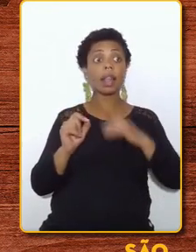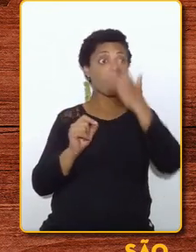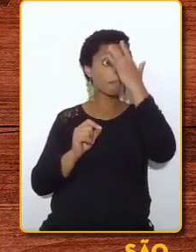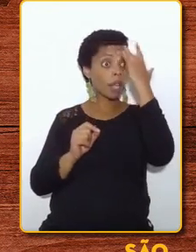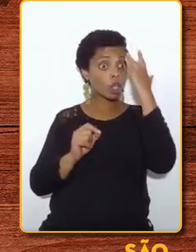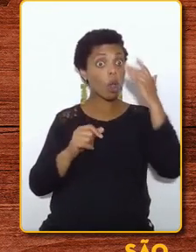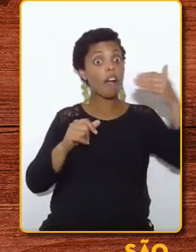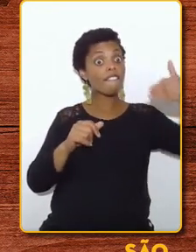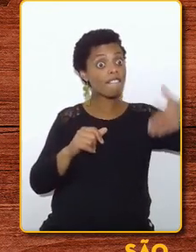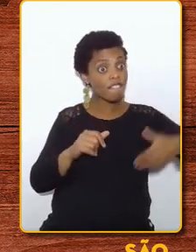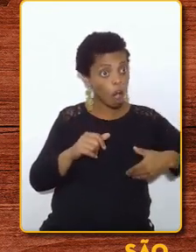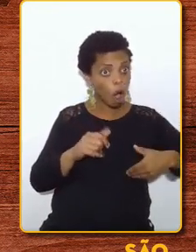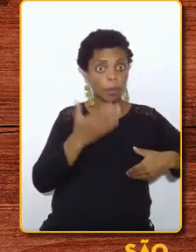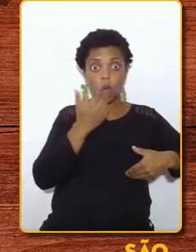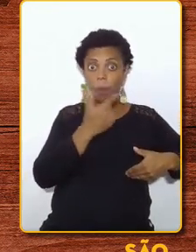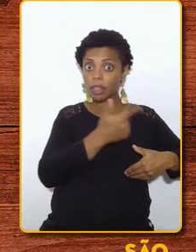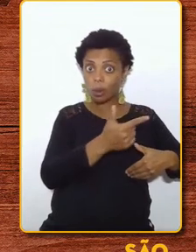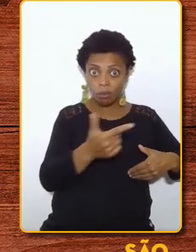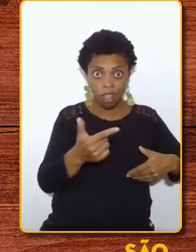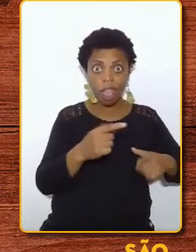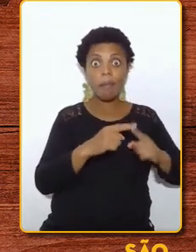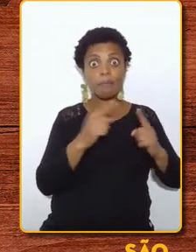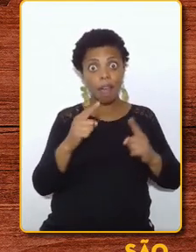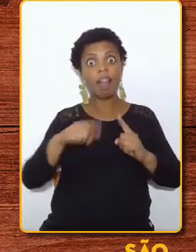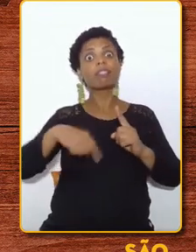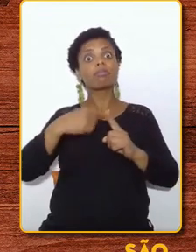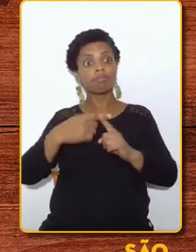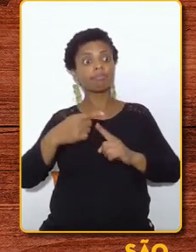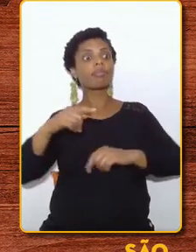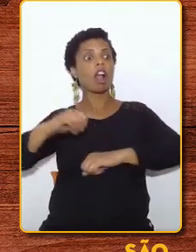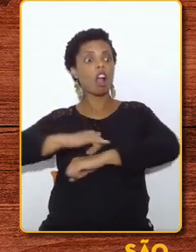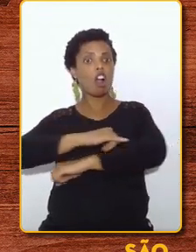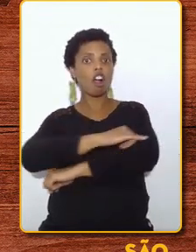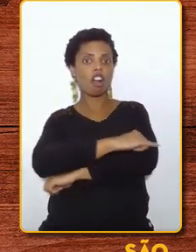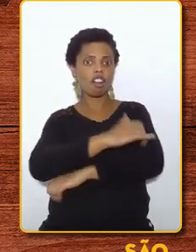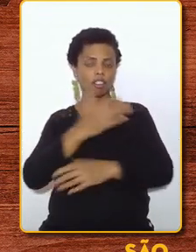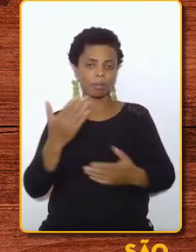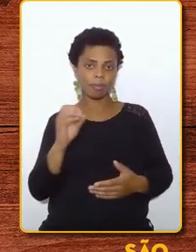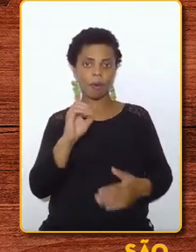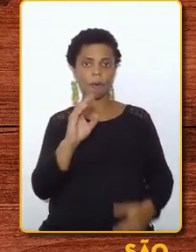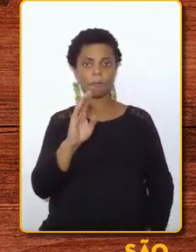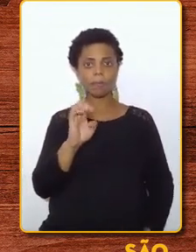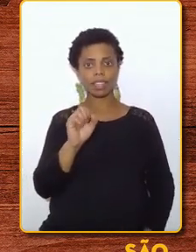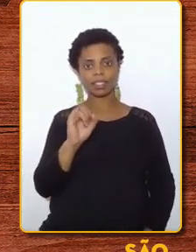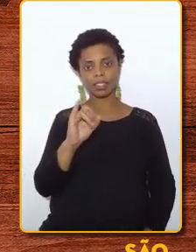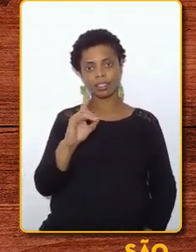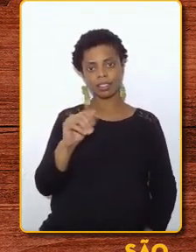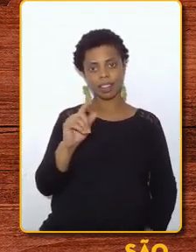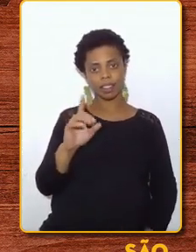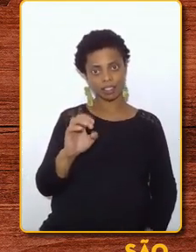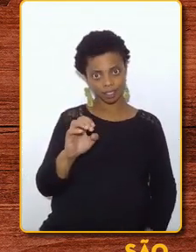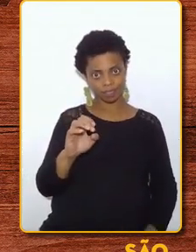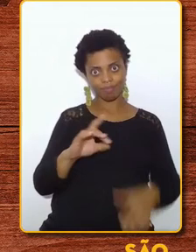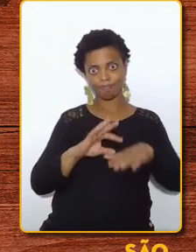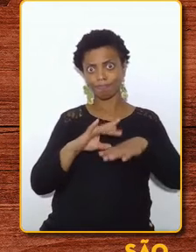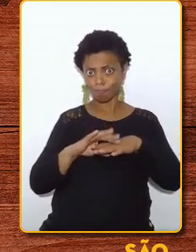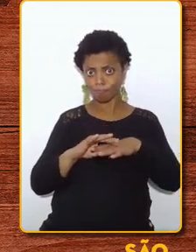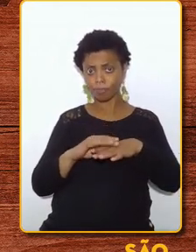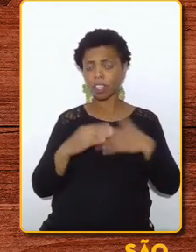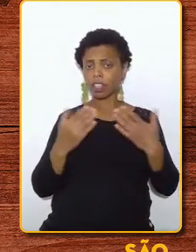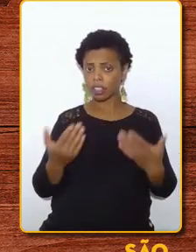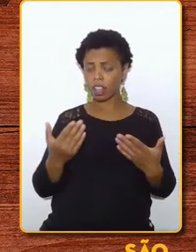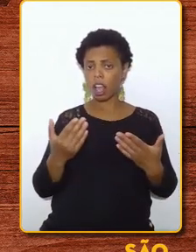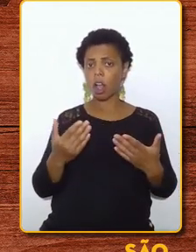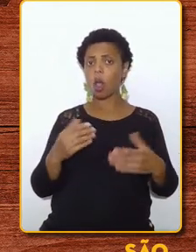obesidade. Então, a obesidade, ela não só tá, né? Ela, ao contrário da fome, ela é um